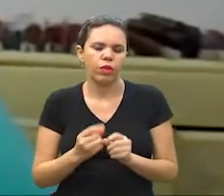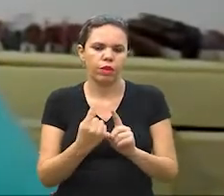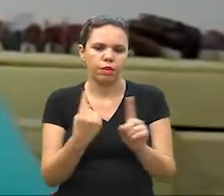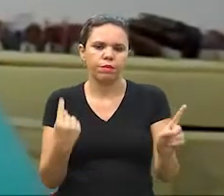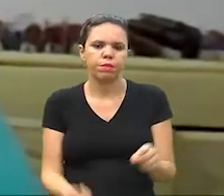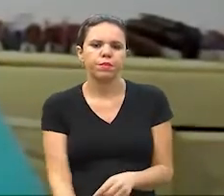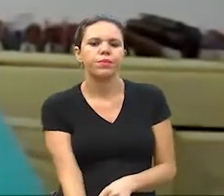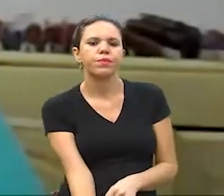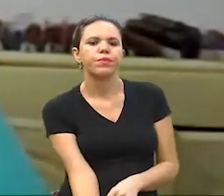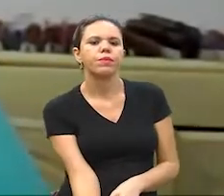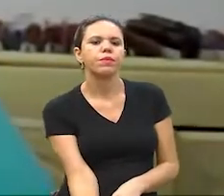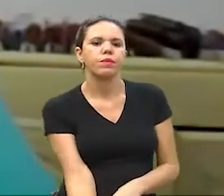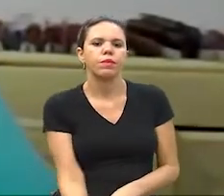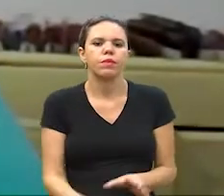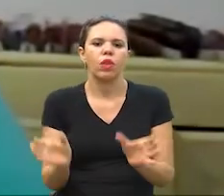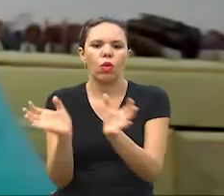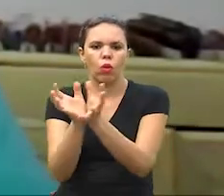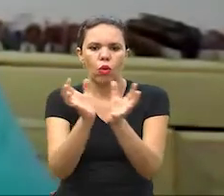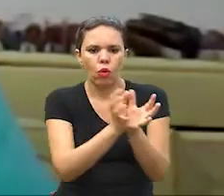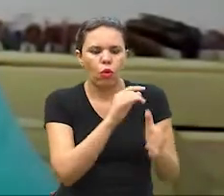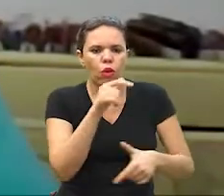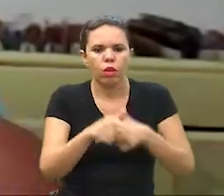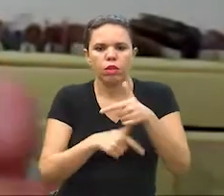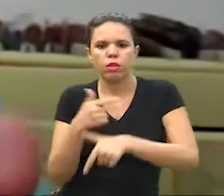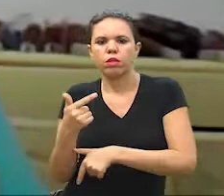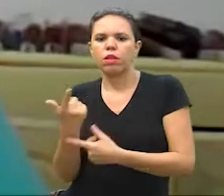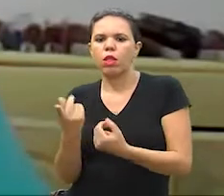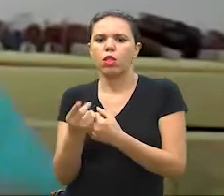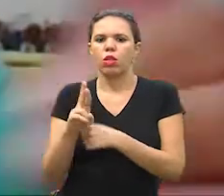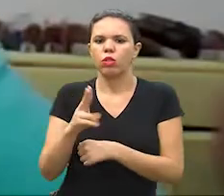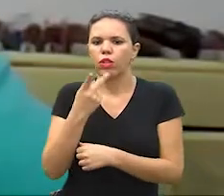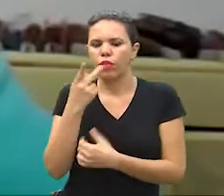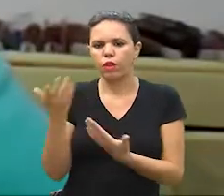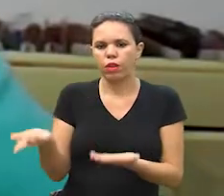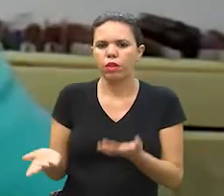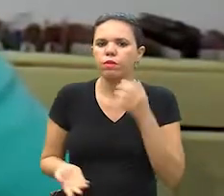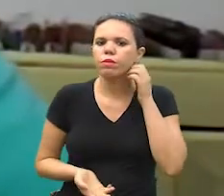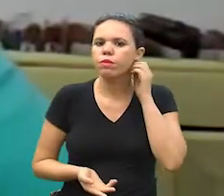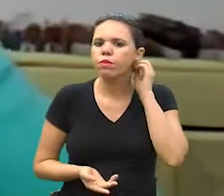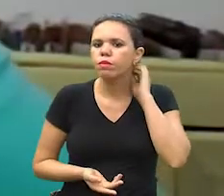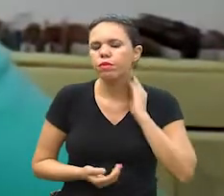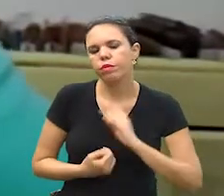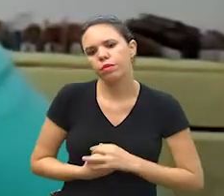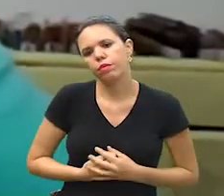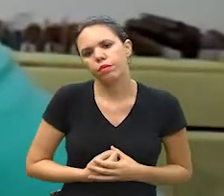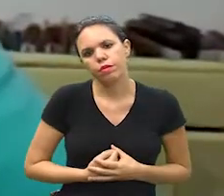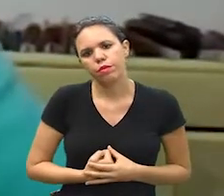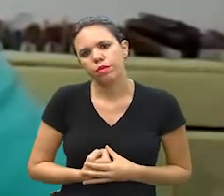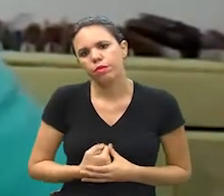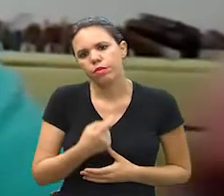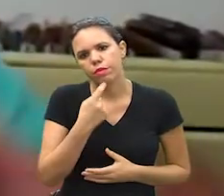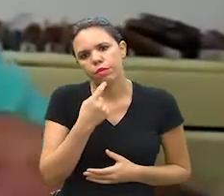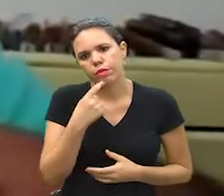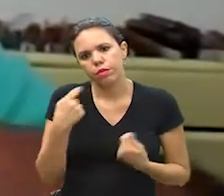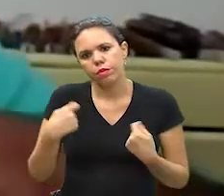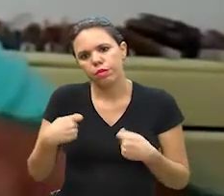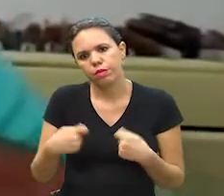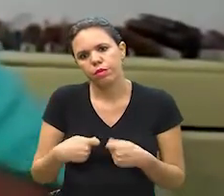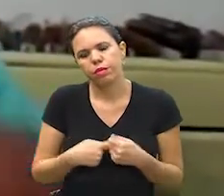distanciamento. Em relação aos comitês, penso que a doutora Carmen foi muito feliz nessa questão. E Campinas